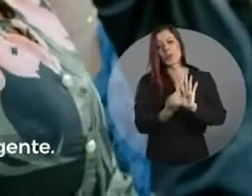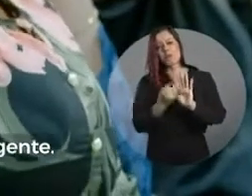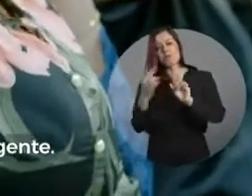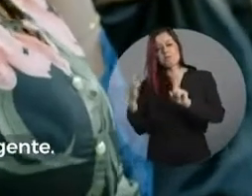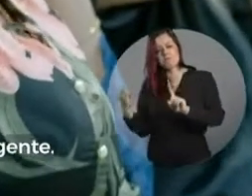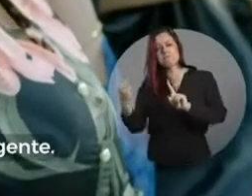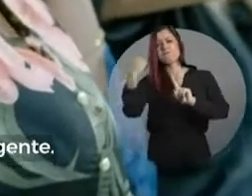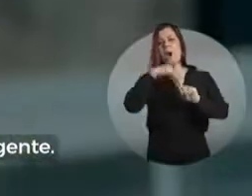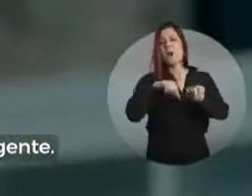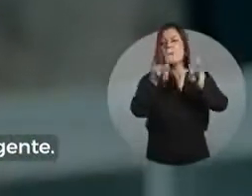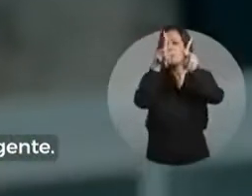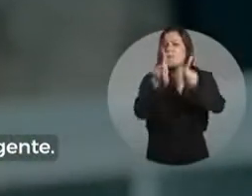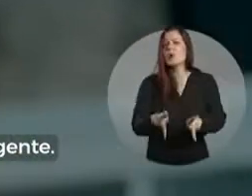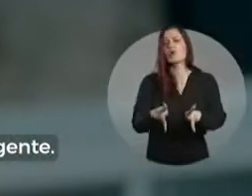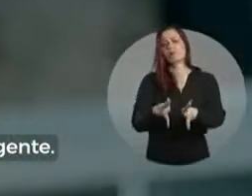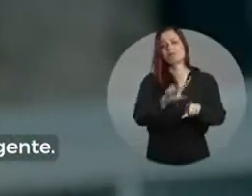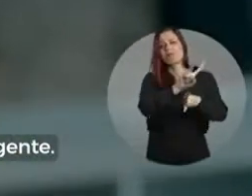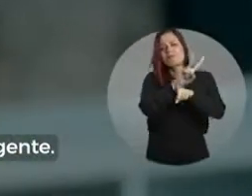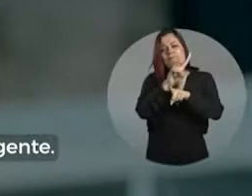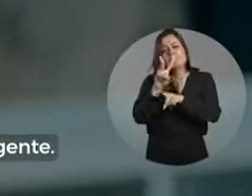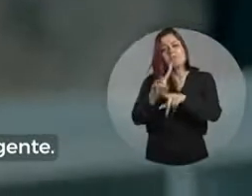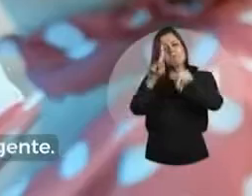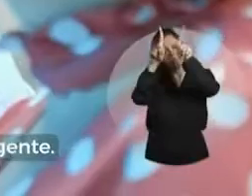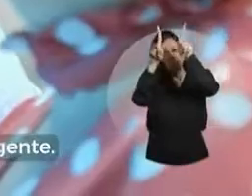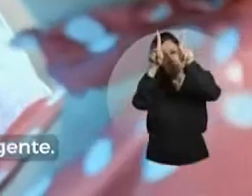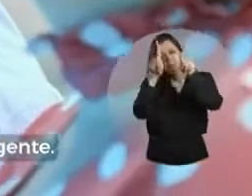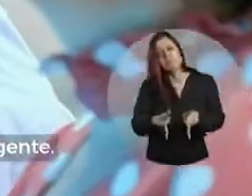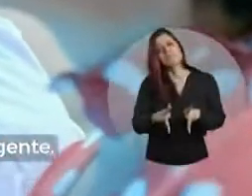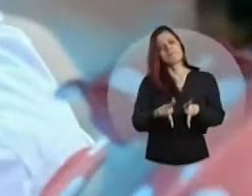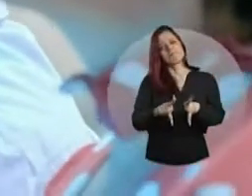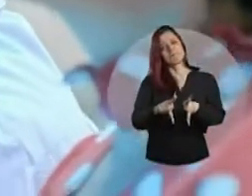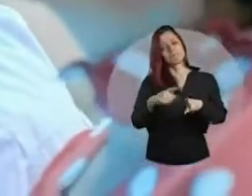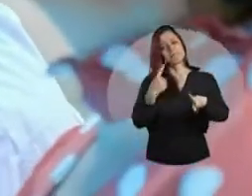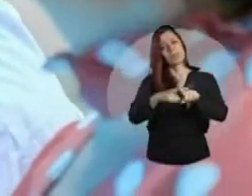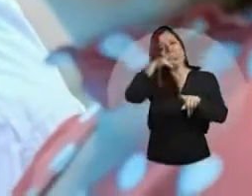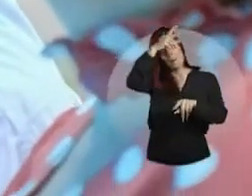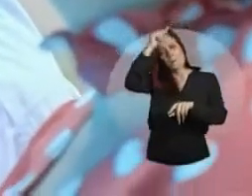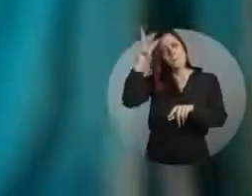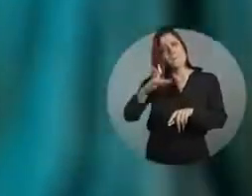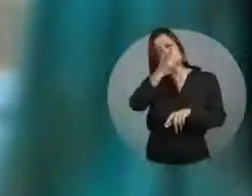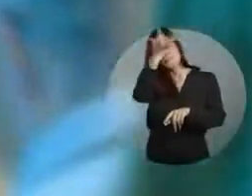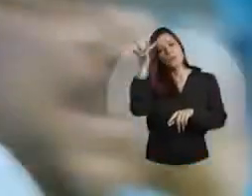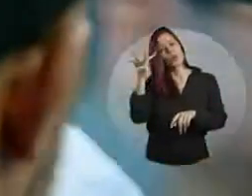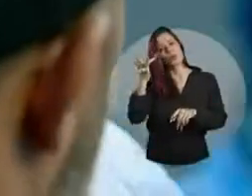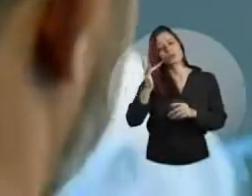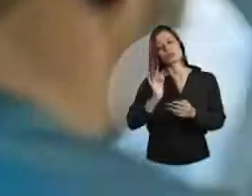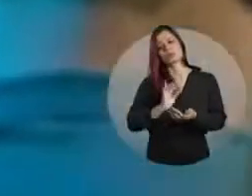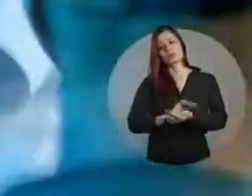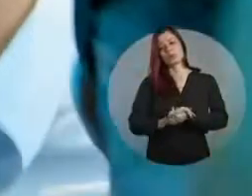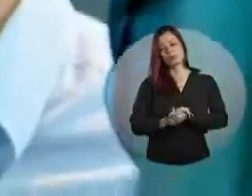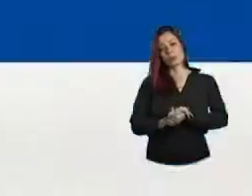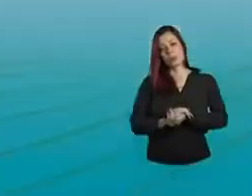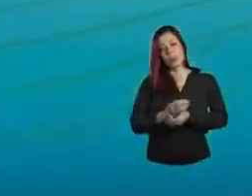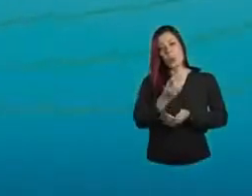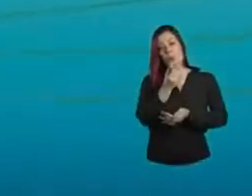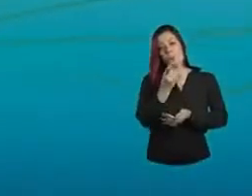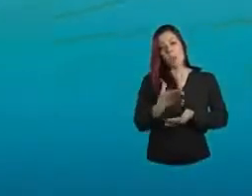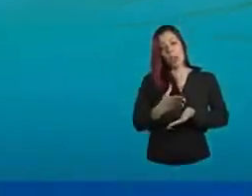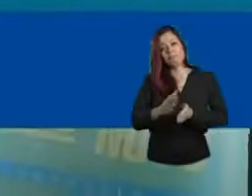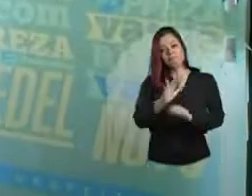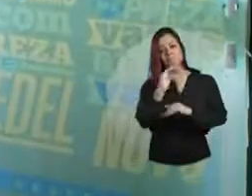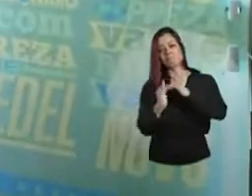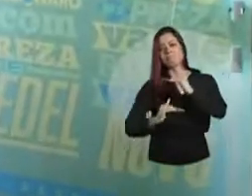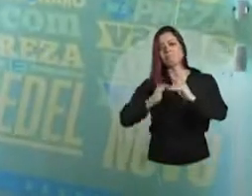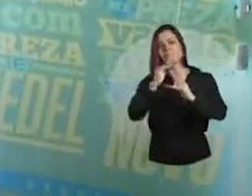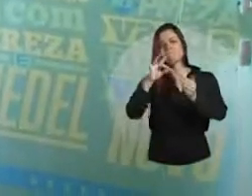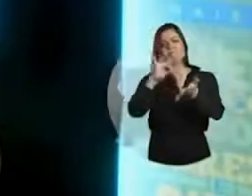projeto realmente voltado para a nossa gente, né, para servir o Sul Mato Grossense.